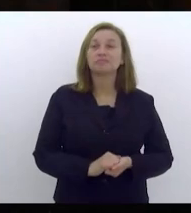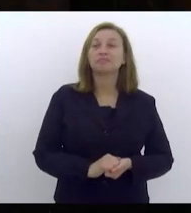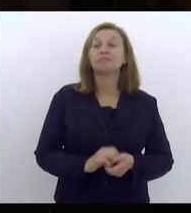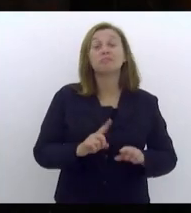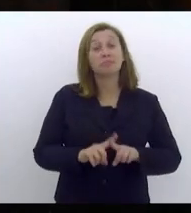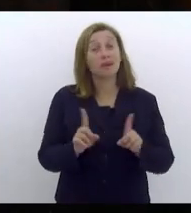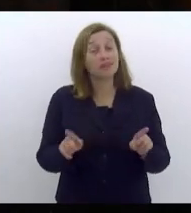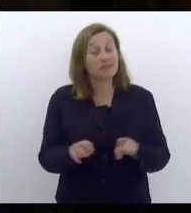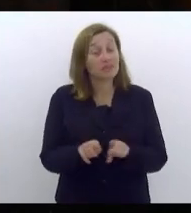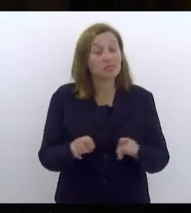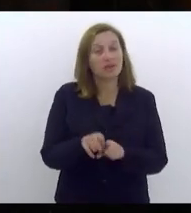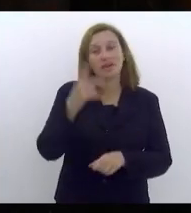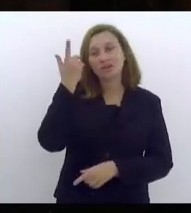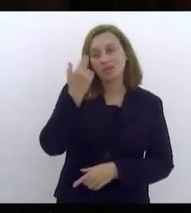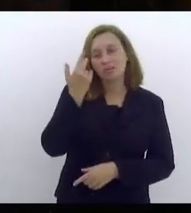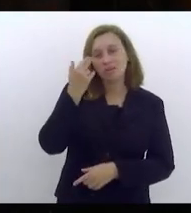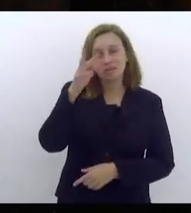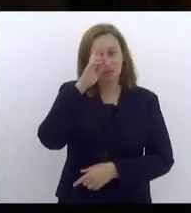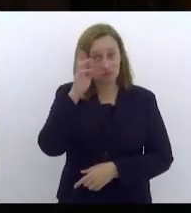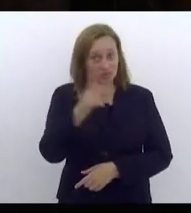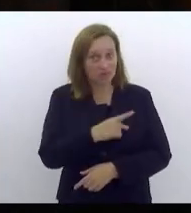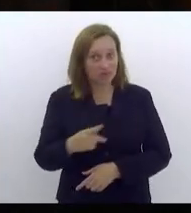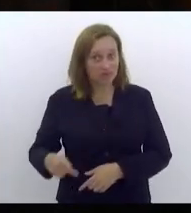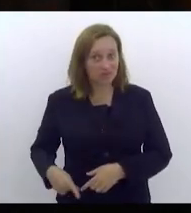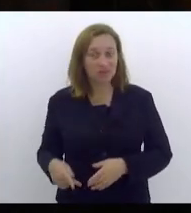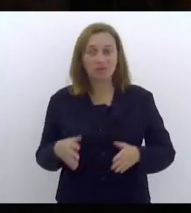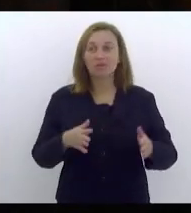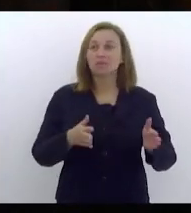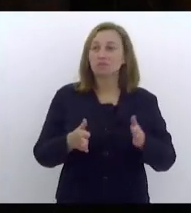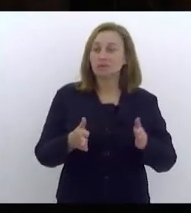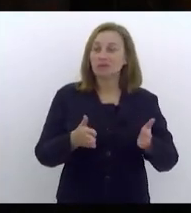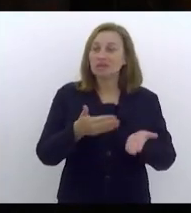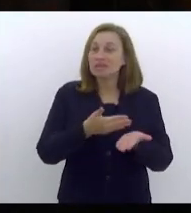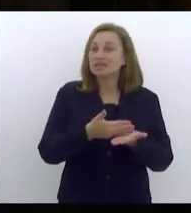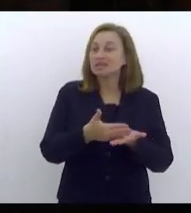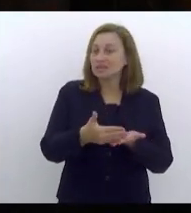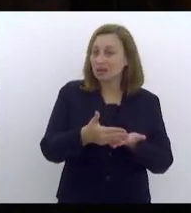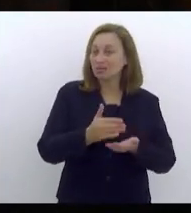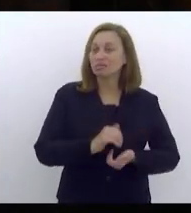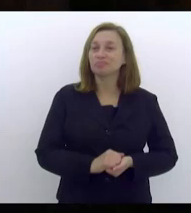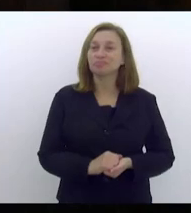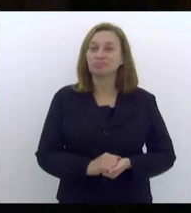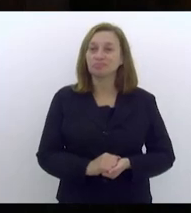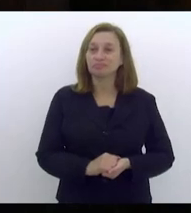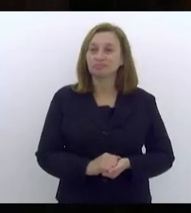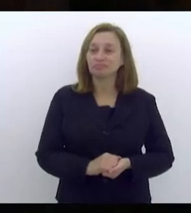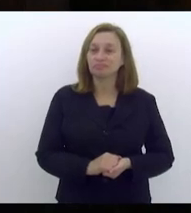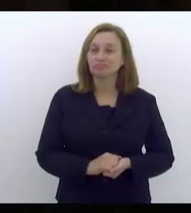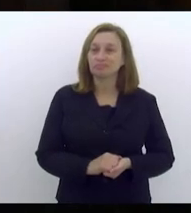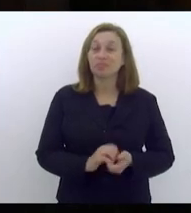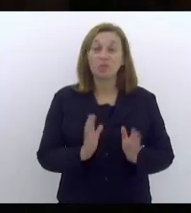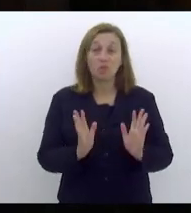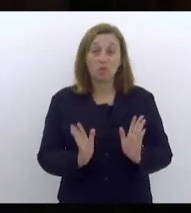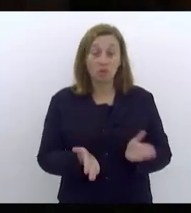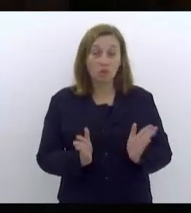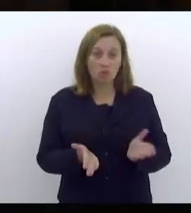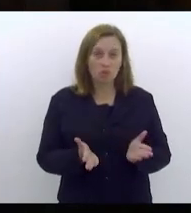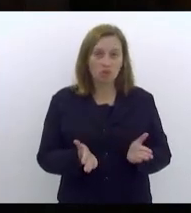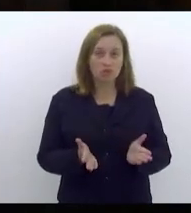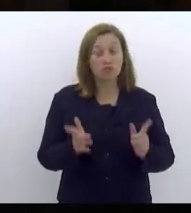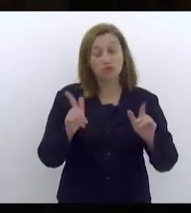Mas também é comum, senhor presidente, no expediente inicial, hoje foi uma